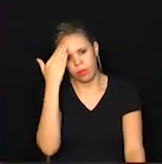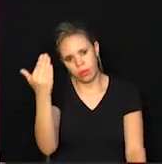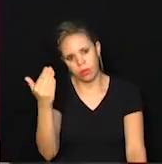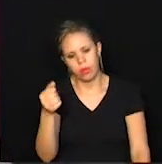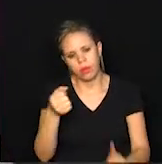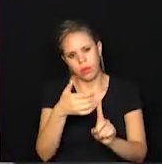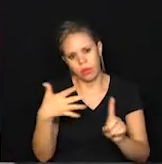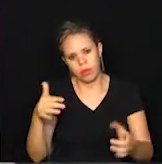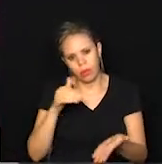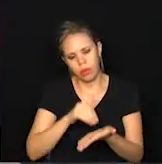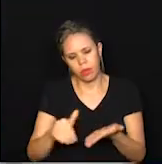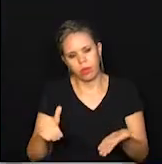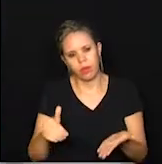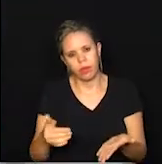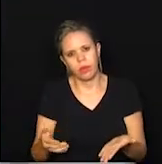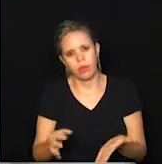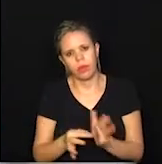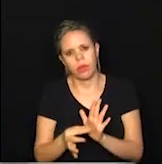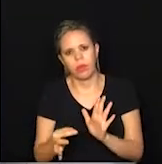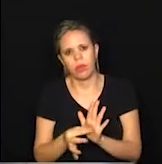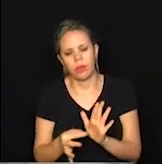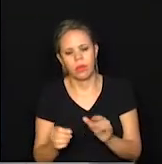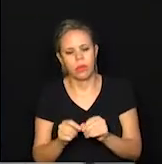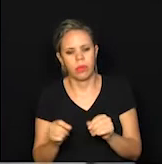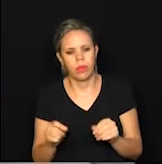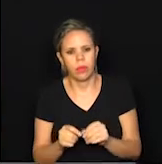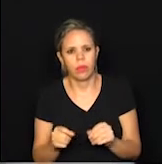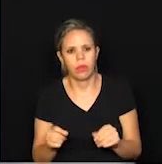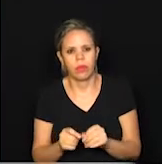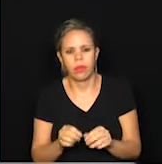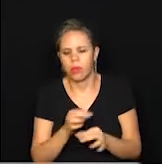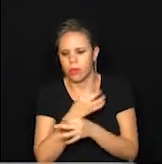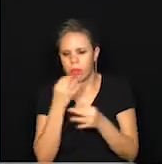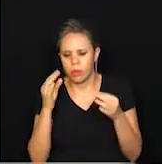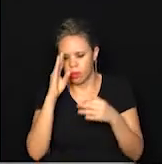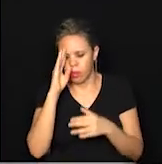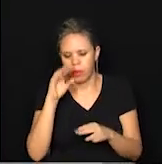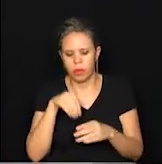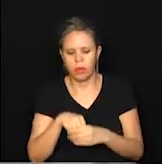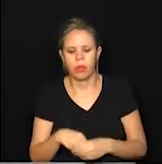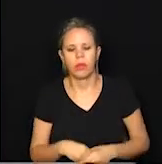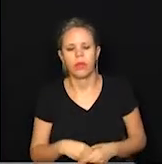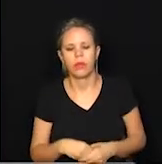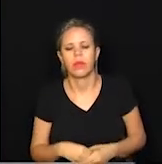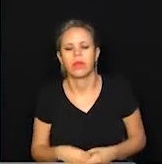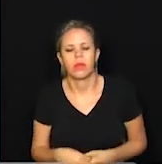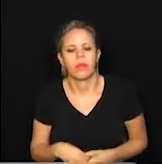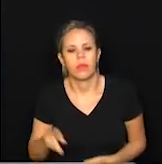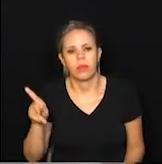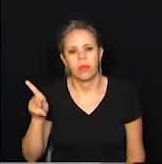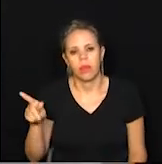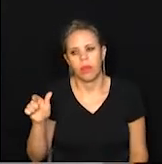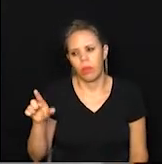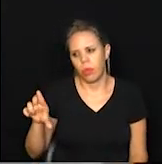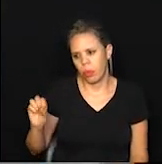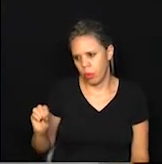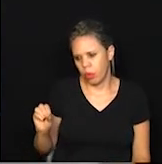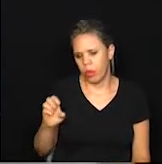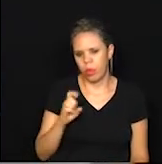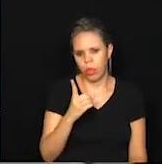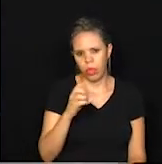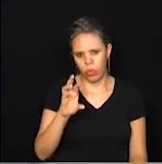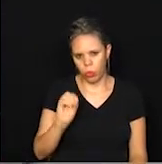explanação do secretário, as contribuições que foram feitas muito bem fundamentadas, né, pelo Paulo Sabione, pelo